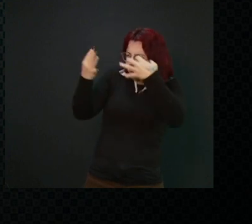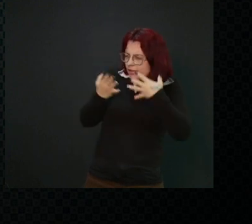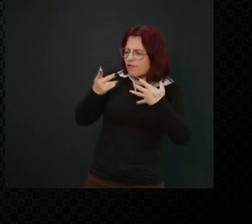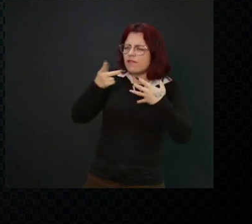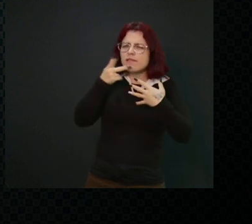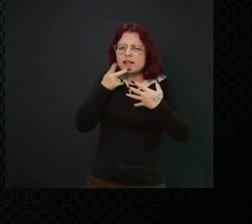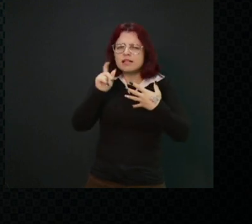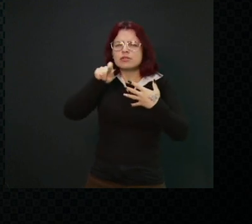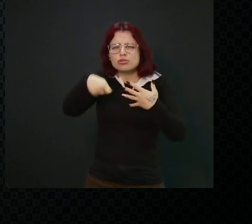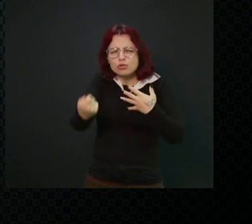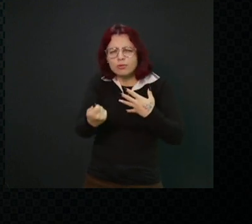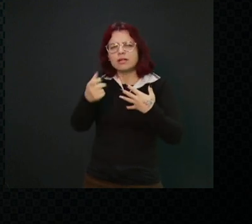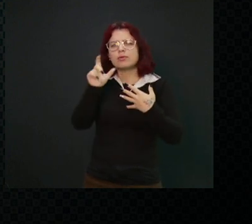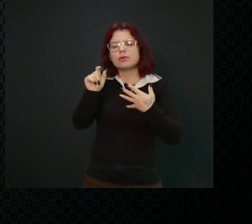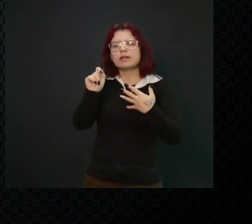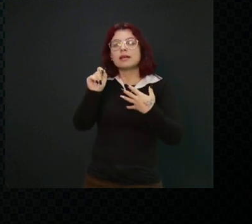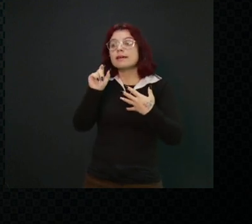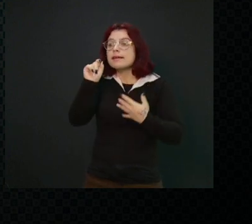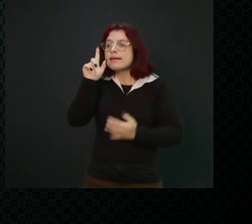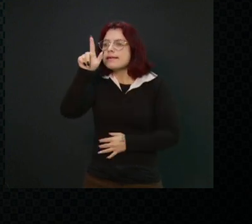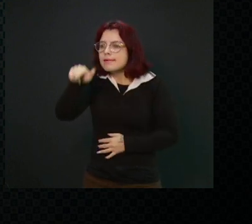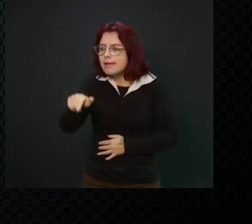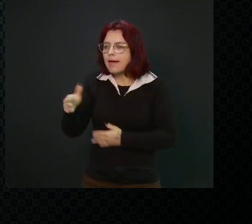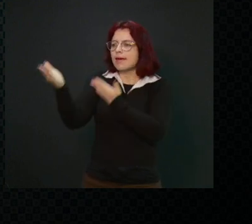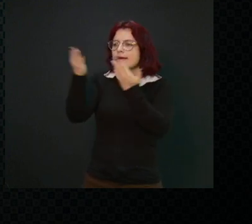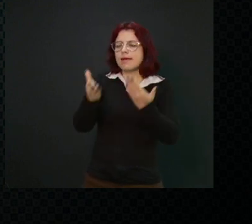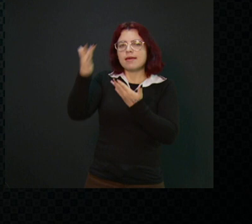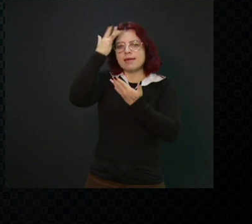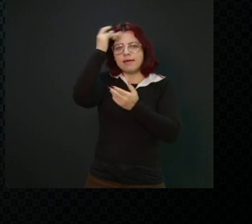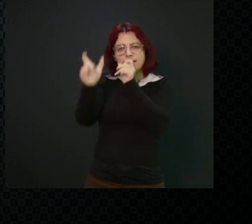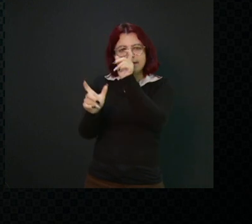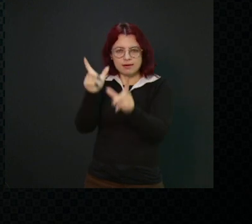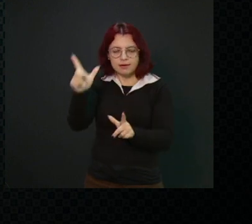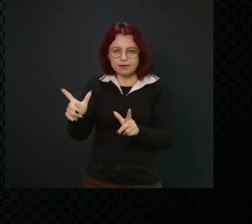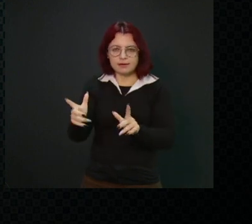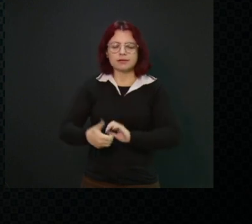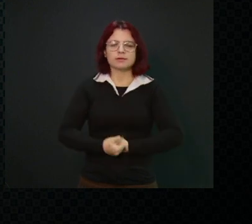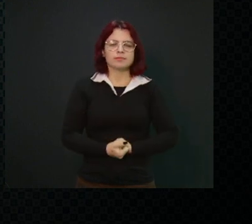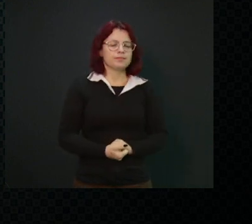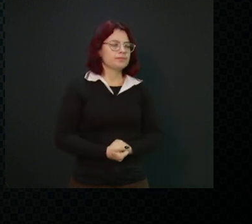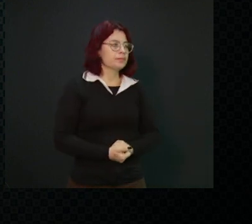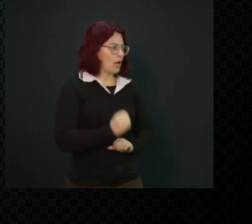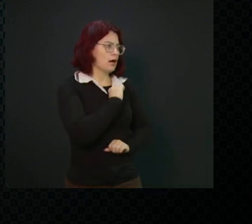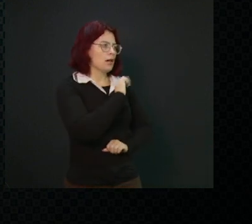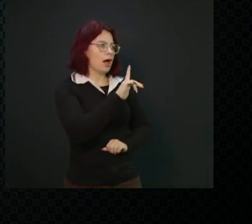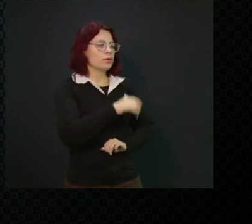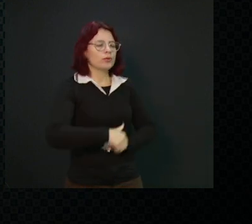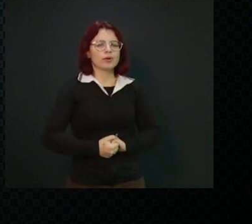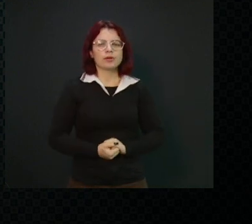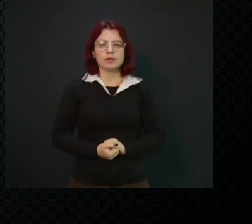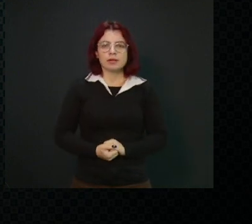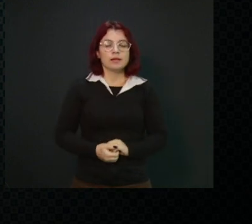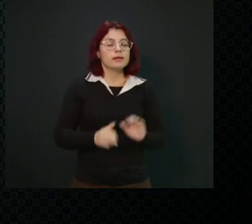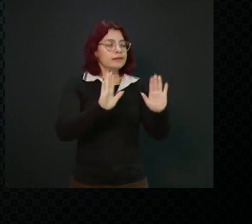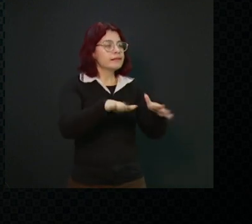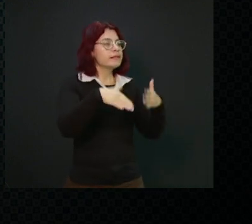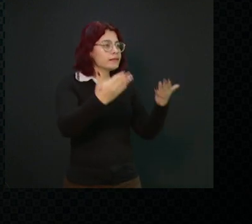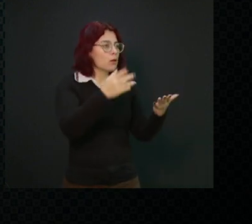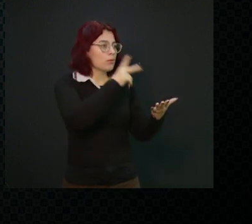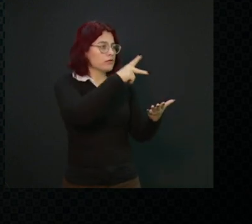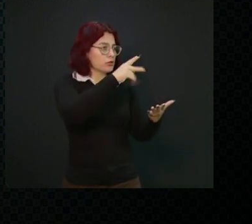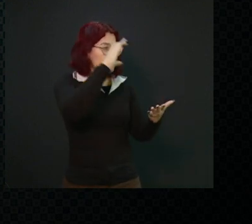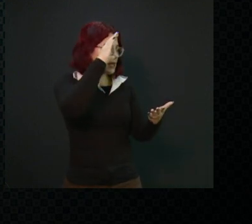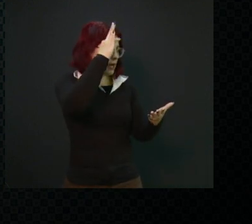comentar com a gente um pouquinho quem são esses indivíduos surdos-cegos? Claro. Professor Carlos, é